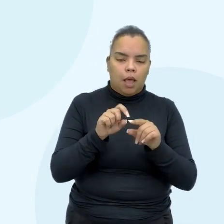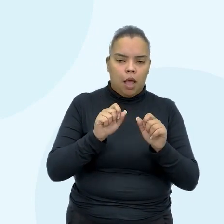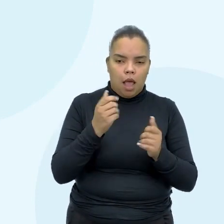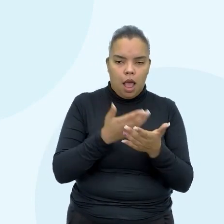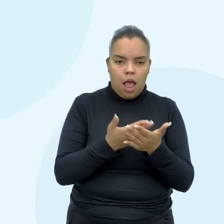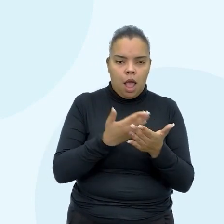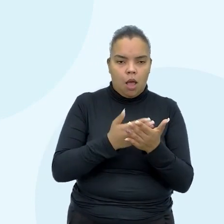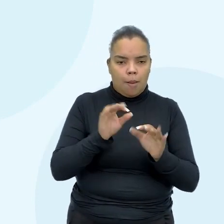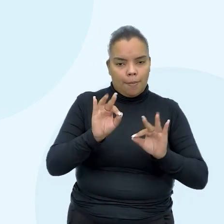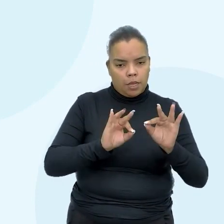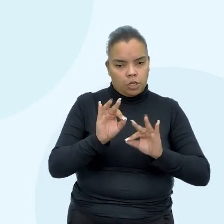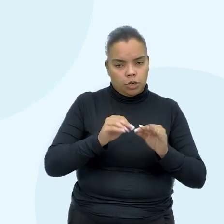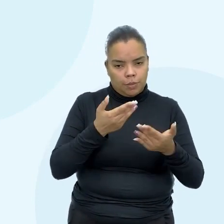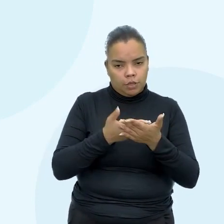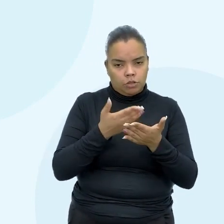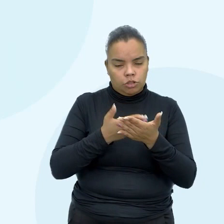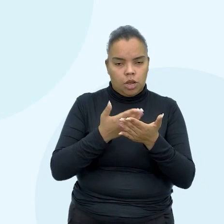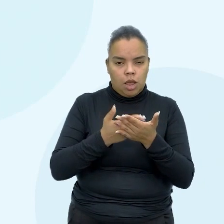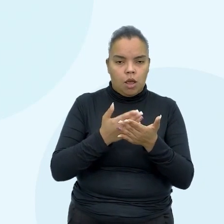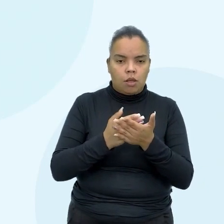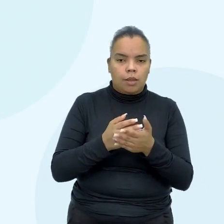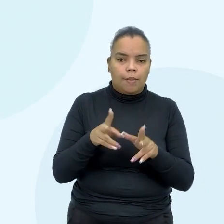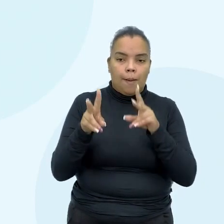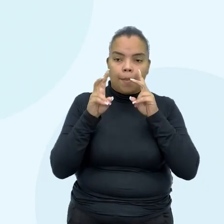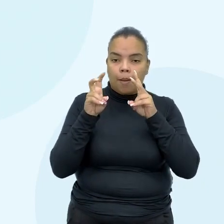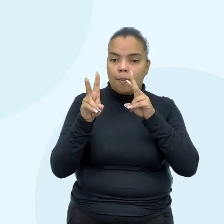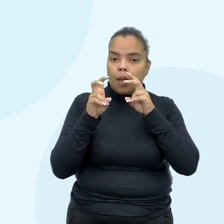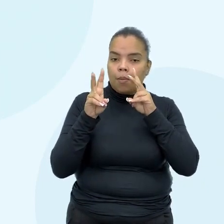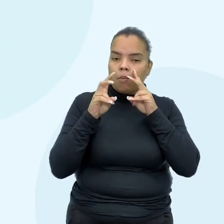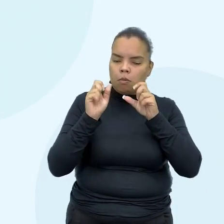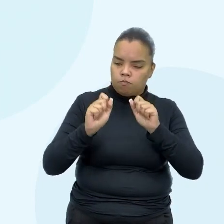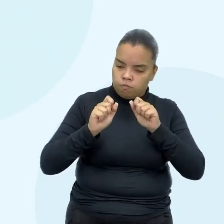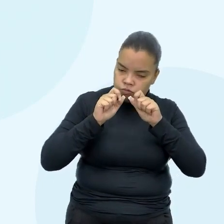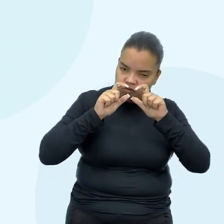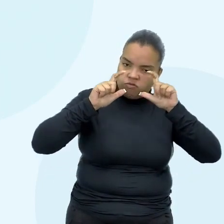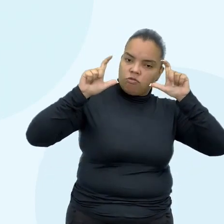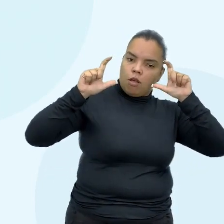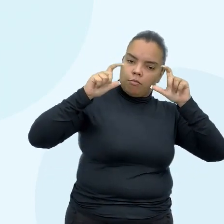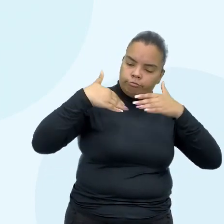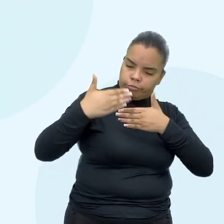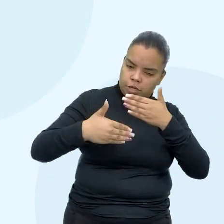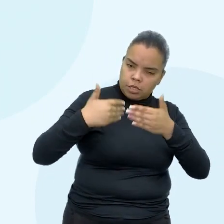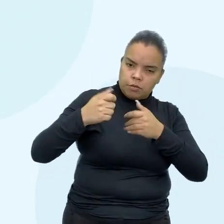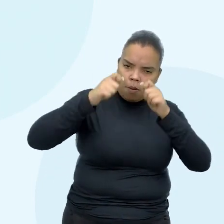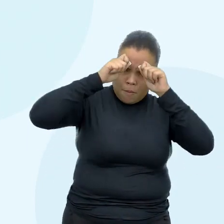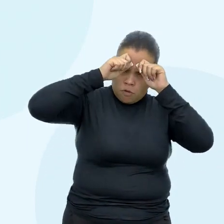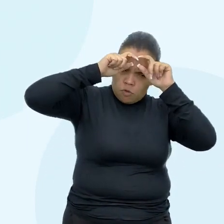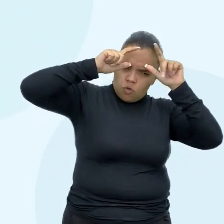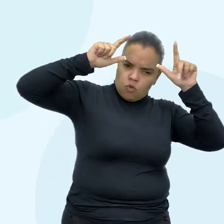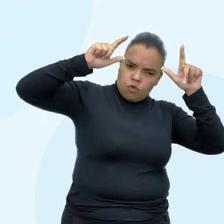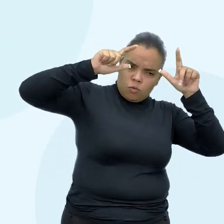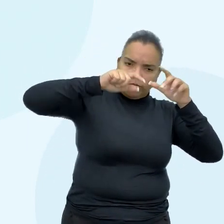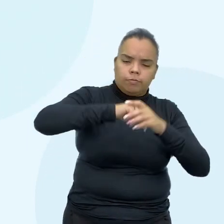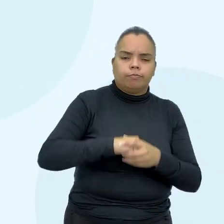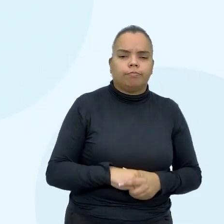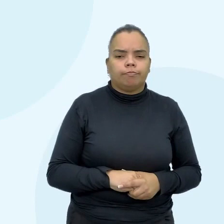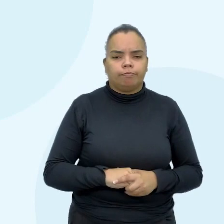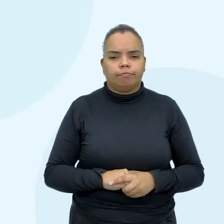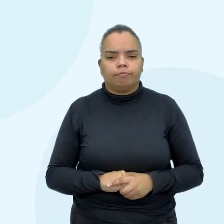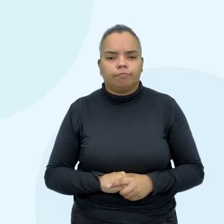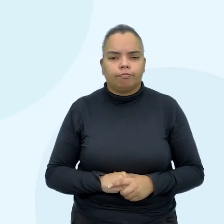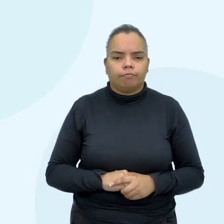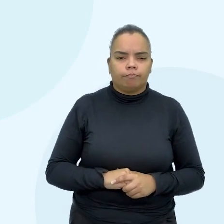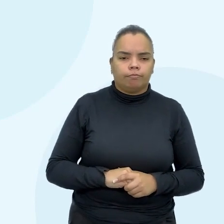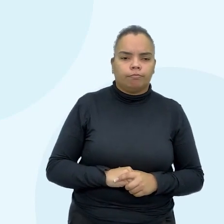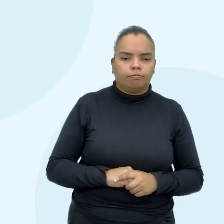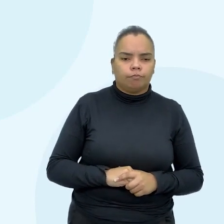para o planejamento das aulas, na perspectiva de potencializar o desenvolvimento ou recuperação das atividades elencadas no